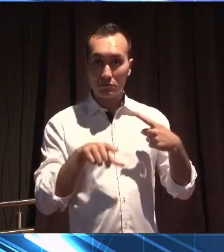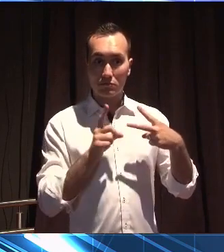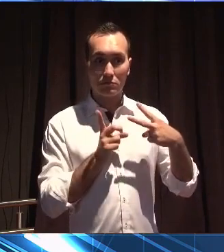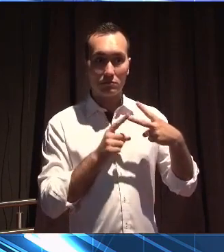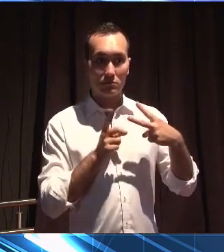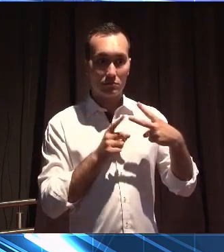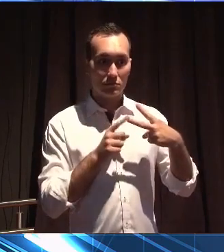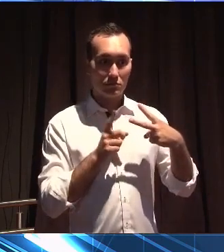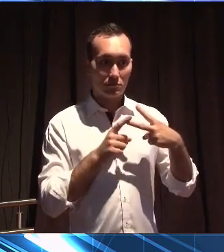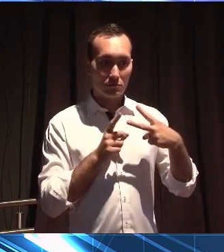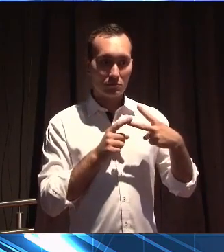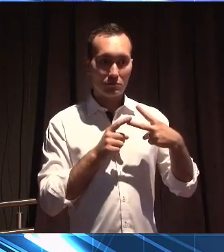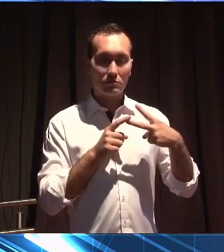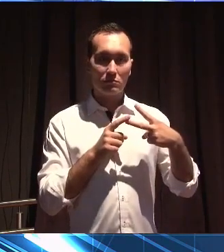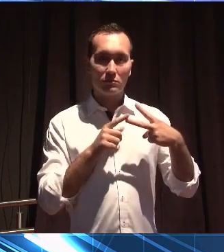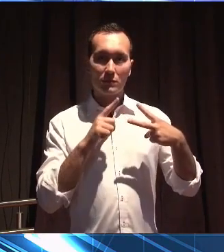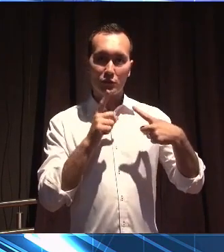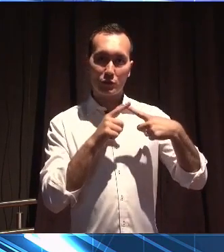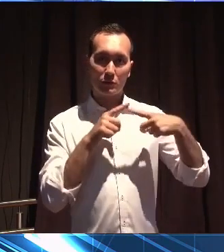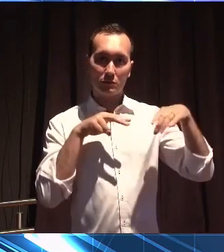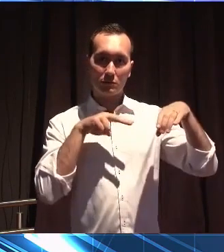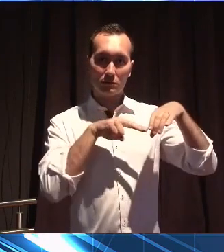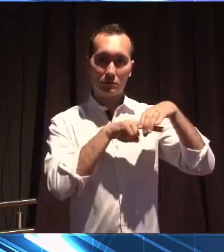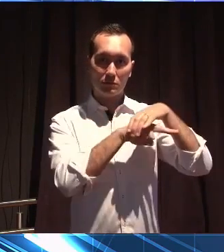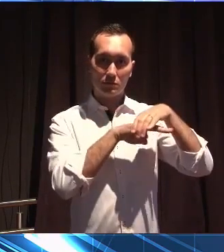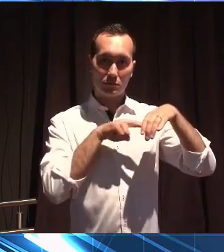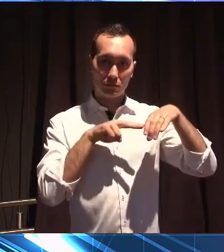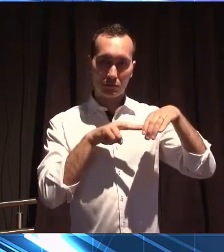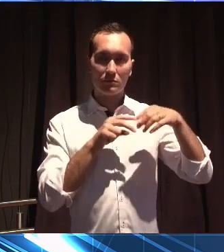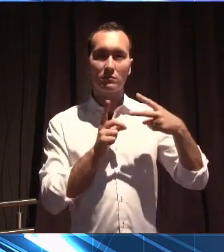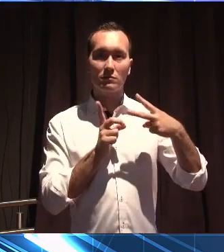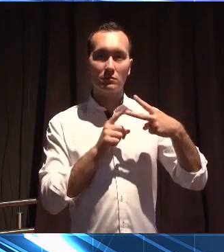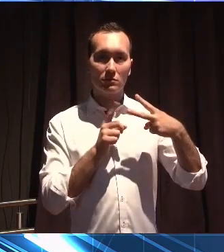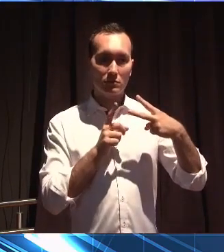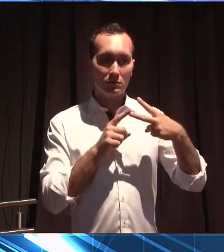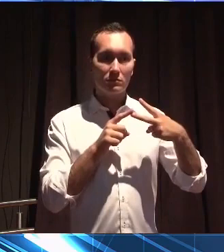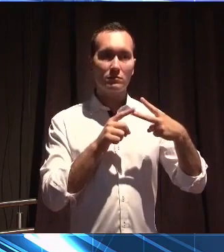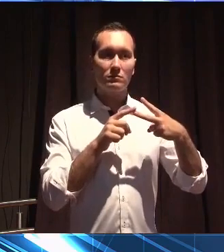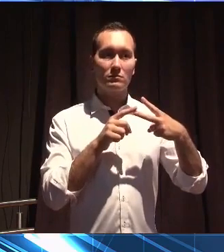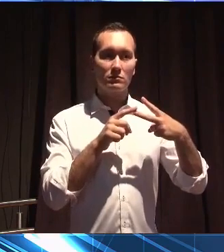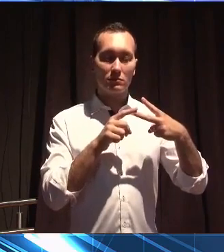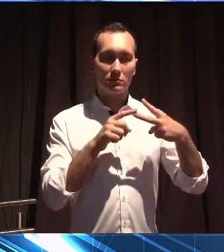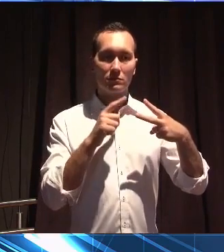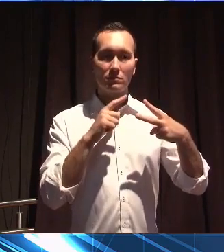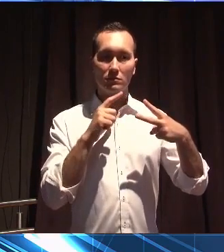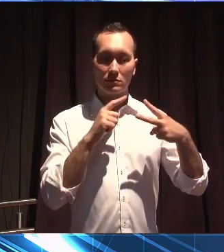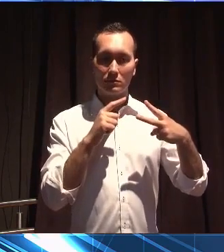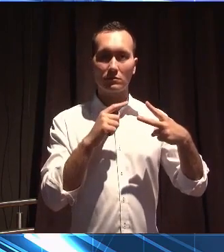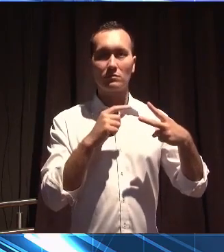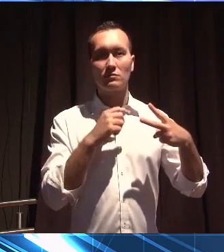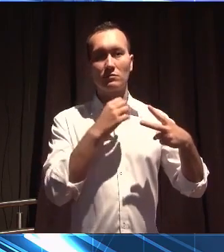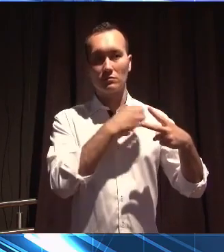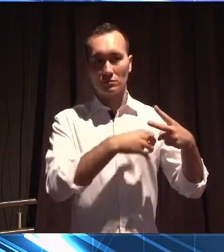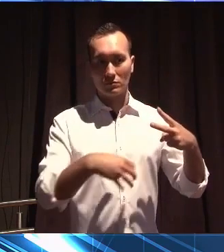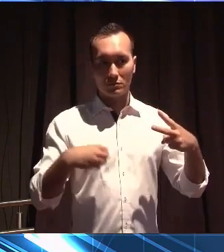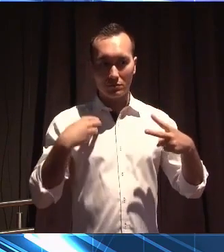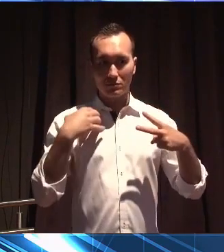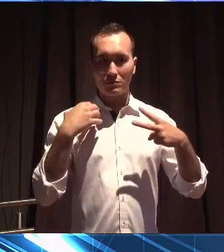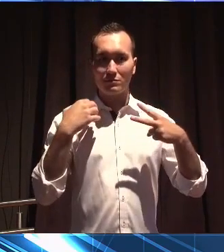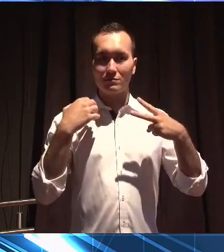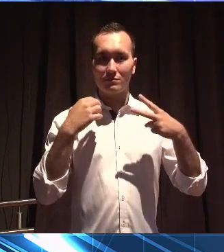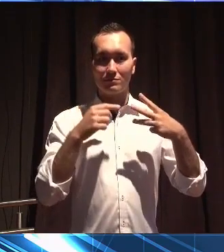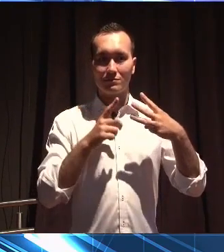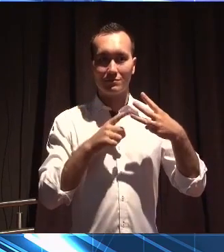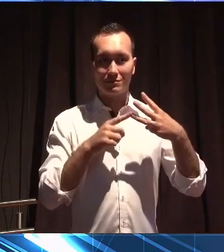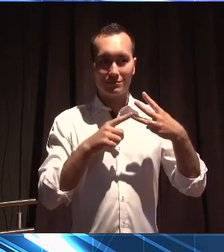computadorizadas, a gente tem outras, tem, né, outro tipo de axial computadorizada, tem a emissão de prótons, tem ressonância magnética funcional